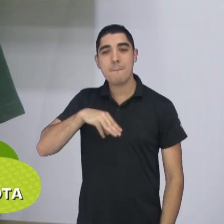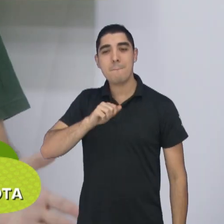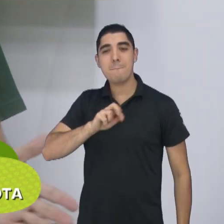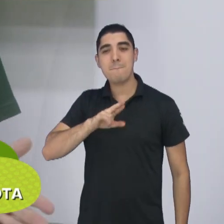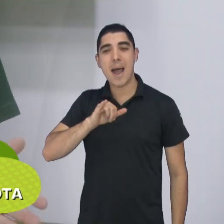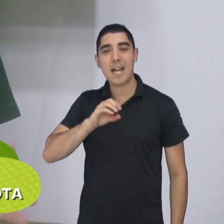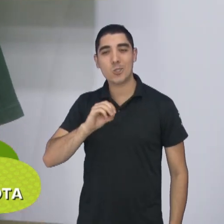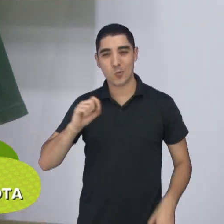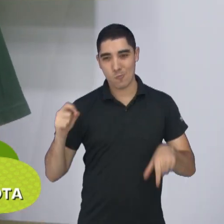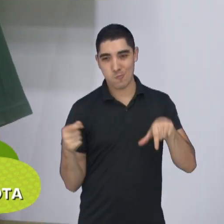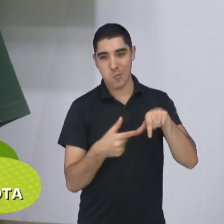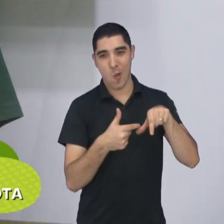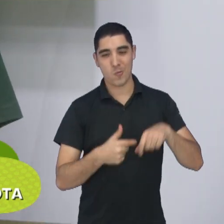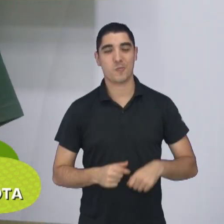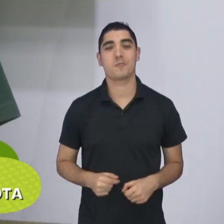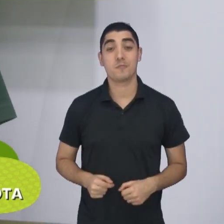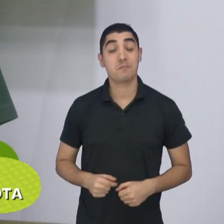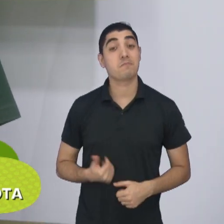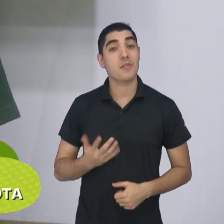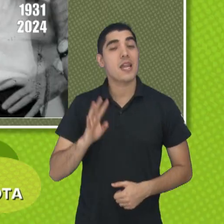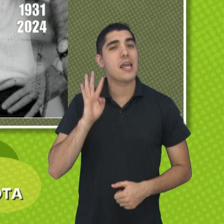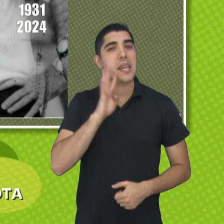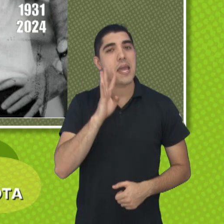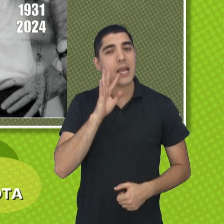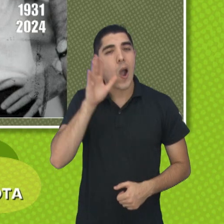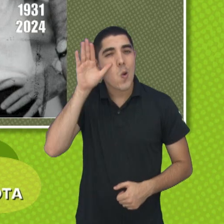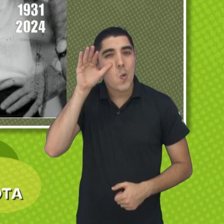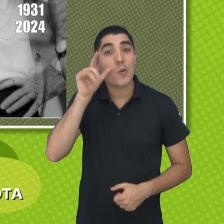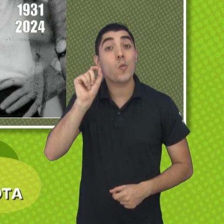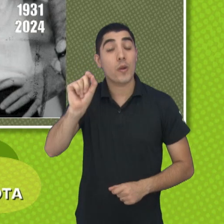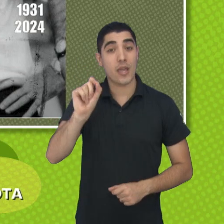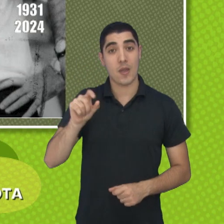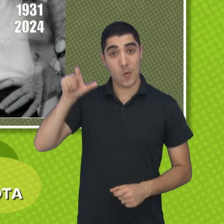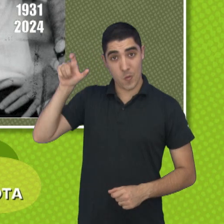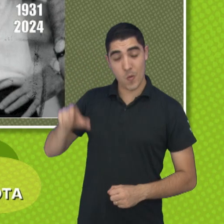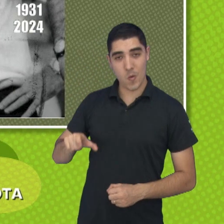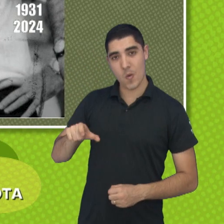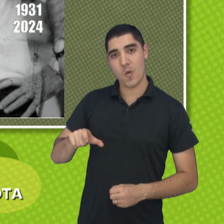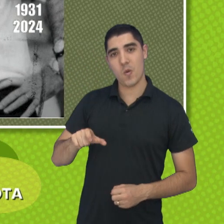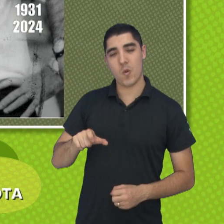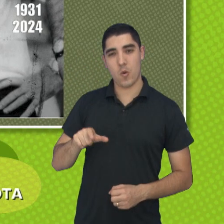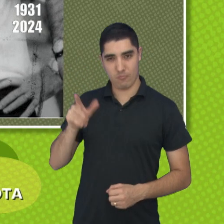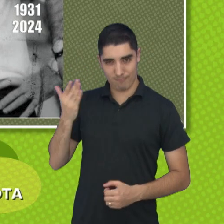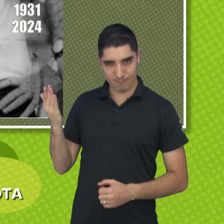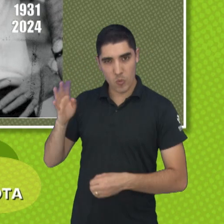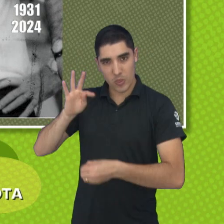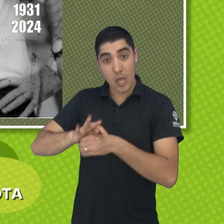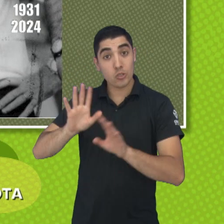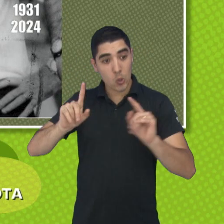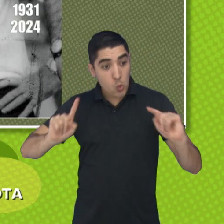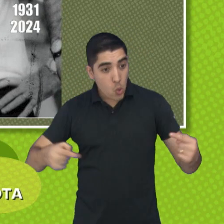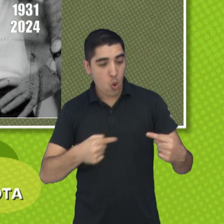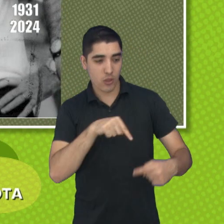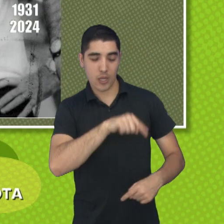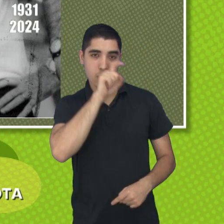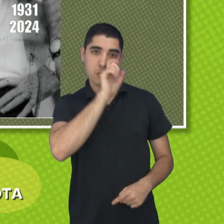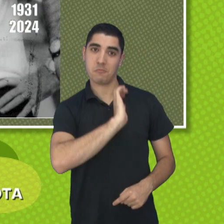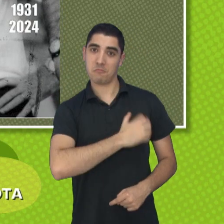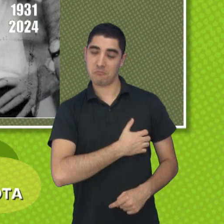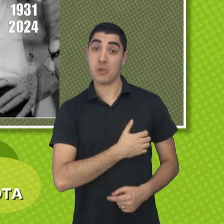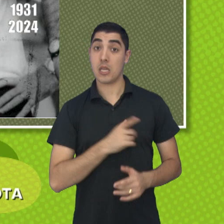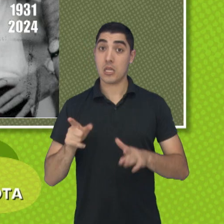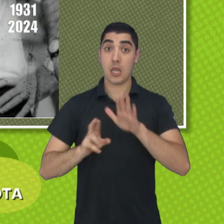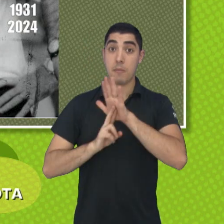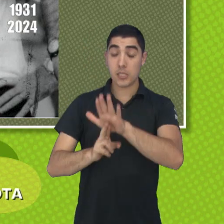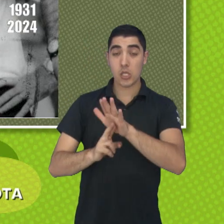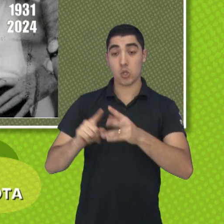E a curiosidade é que o Zagallo veio jogar, né, treinar times contra o São José, representando 2 times